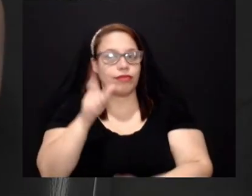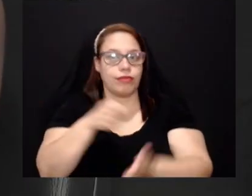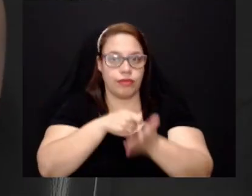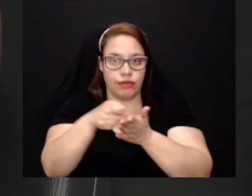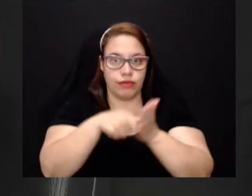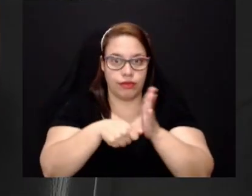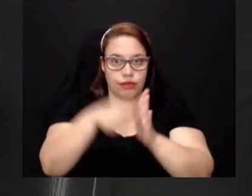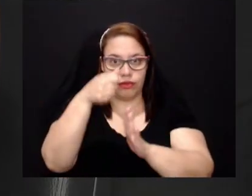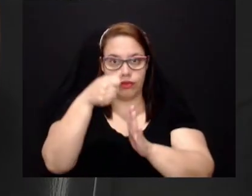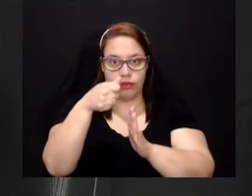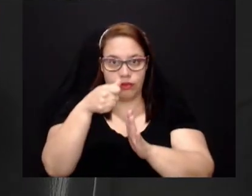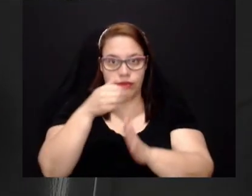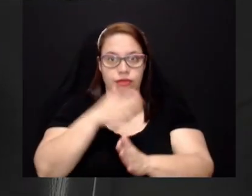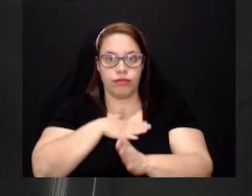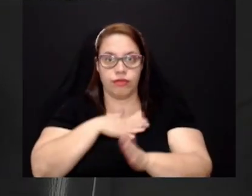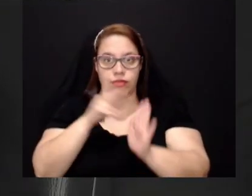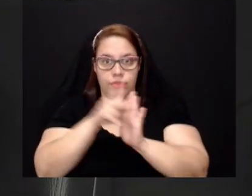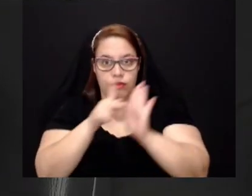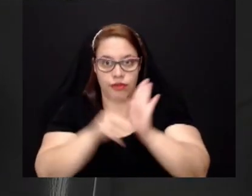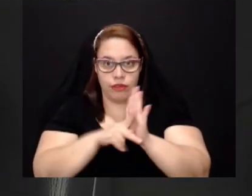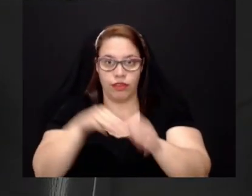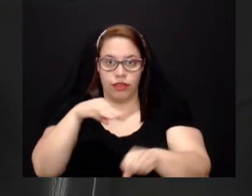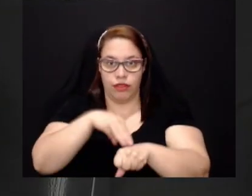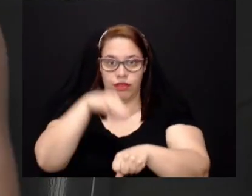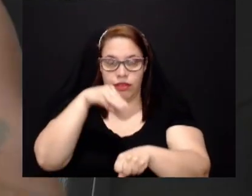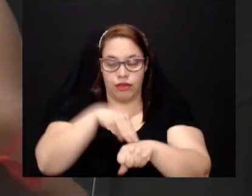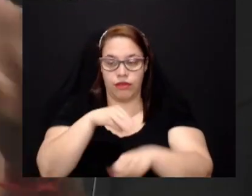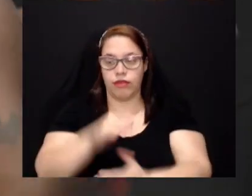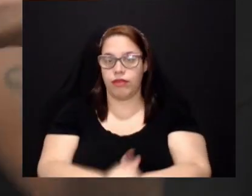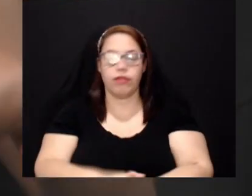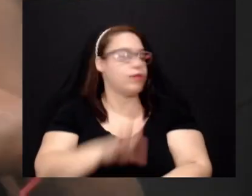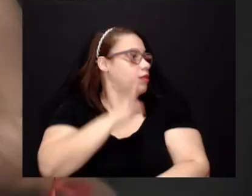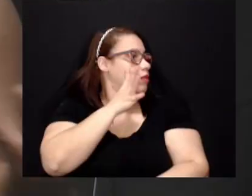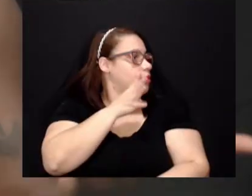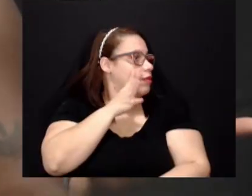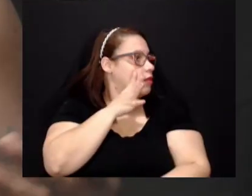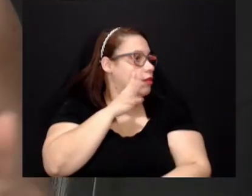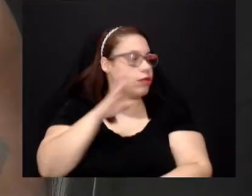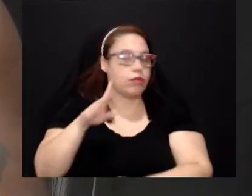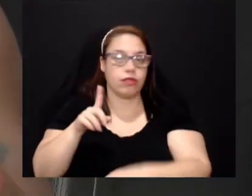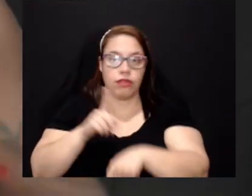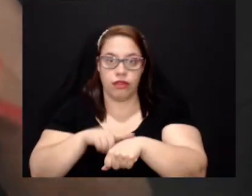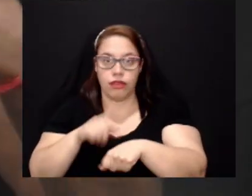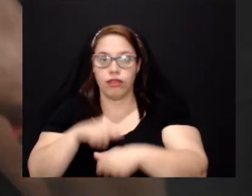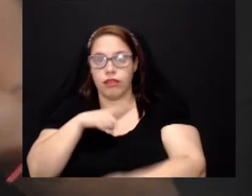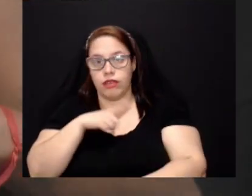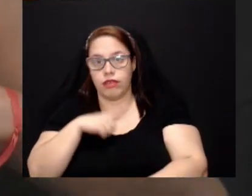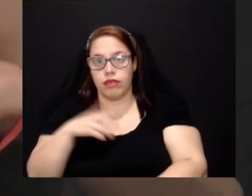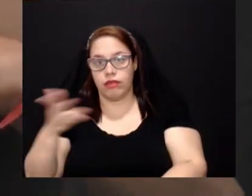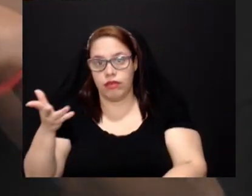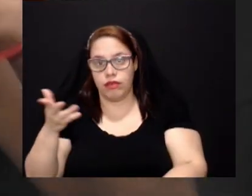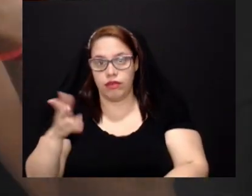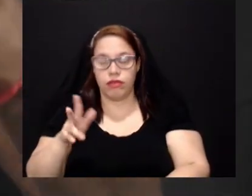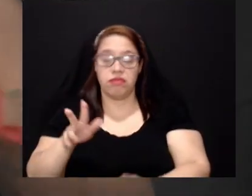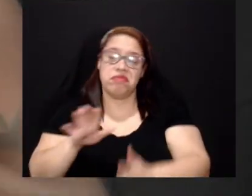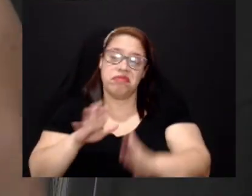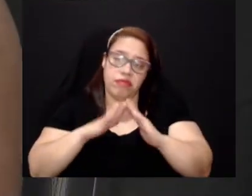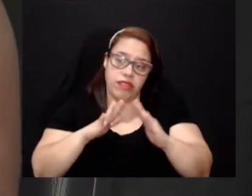o meu projeto do mestrado, né? Que coisa boa. Por conta do tempo que a gente tinha que estar em casa, a gente vai